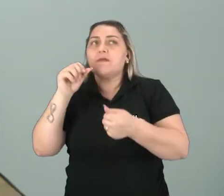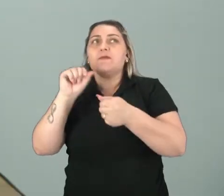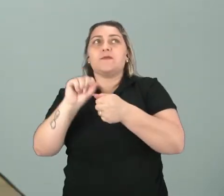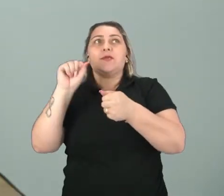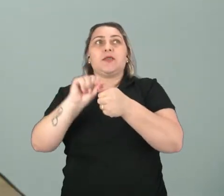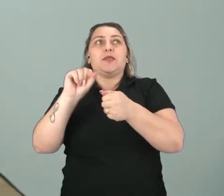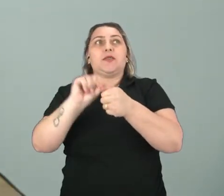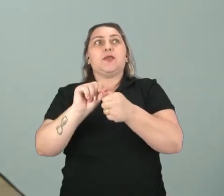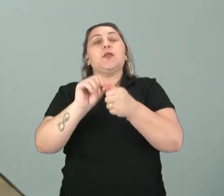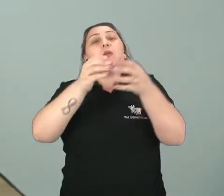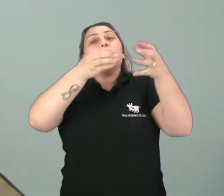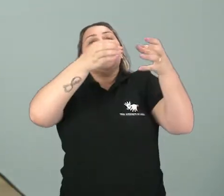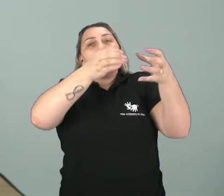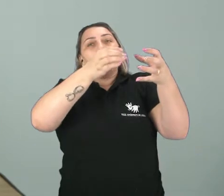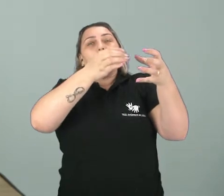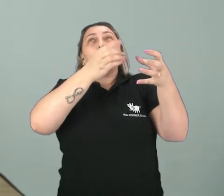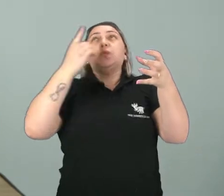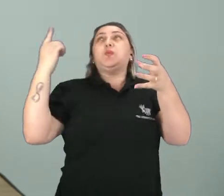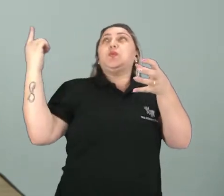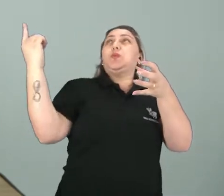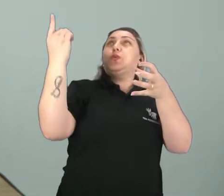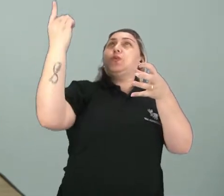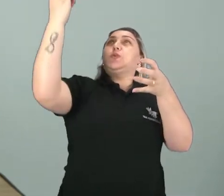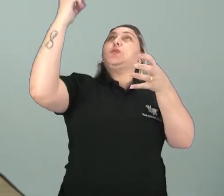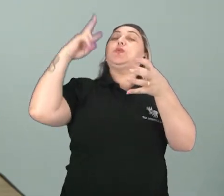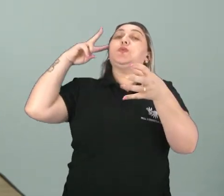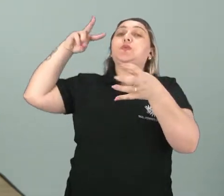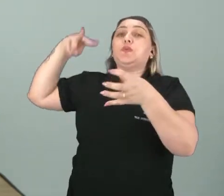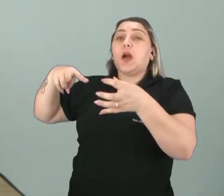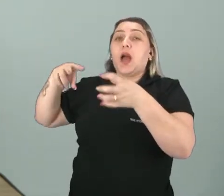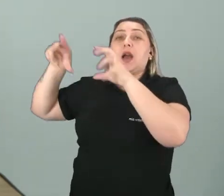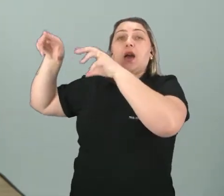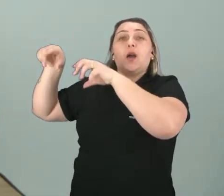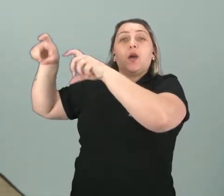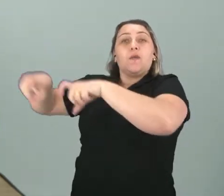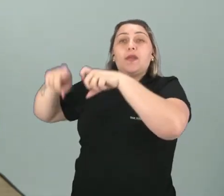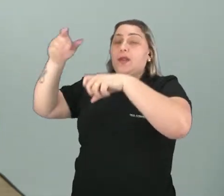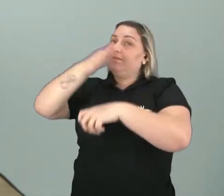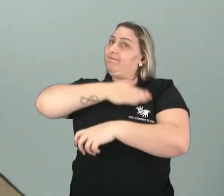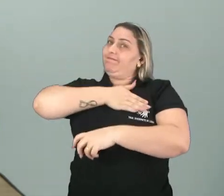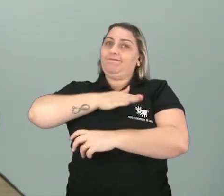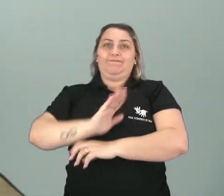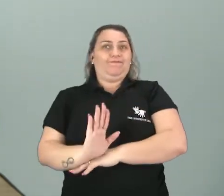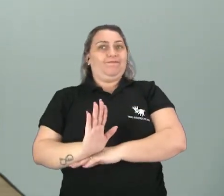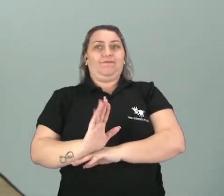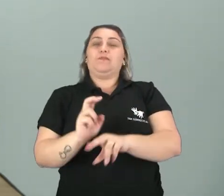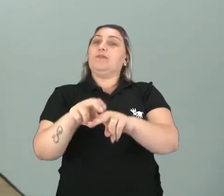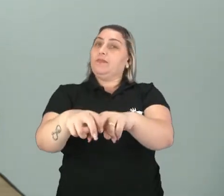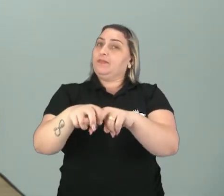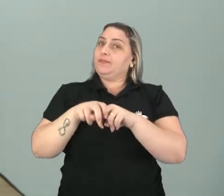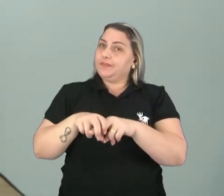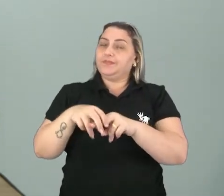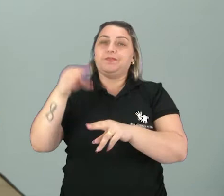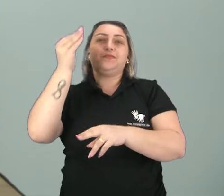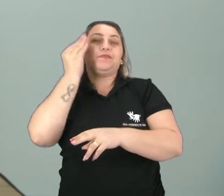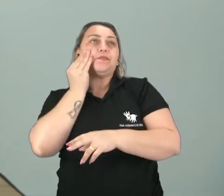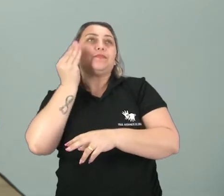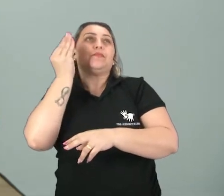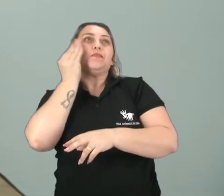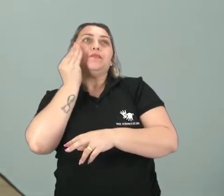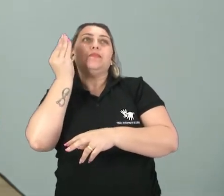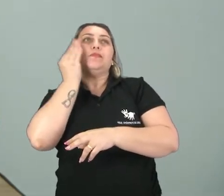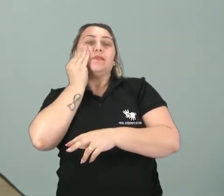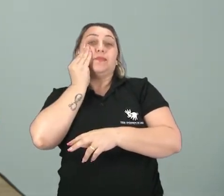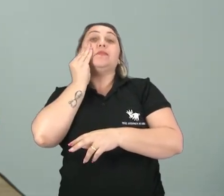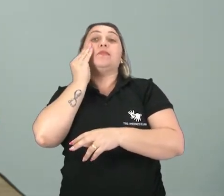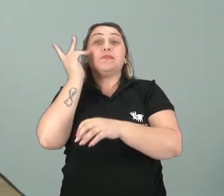feito o seu ninho no alto da torre de observação e o fazendeiro não gostou nem um pouco. Por isso, ele tentava dia após